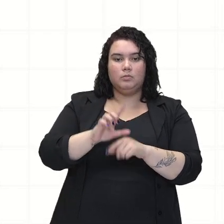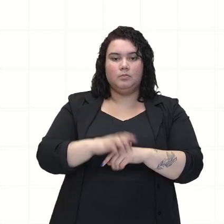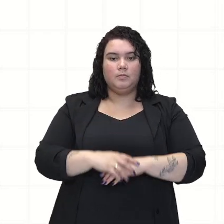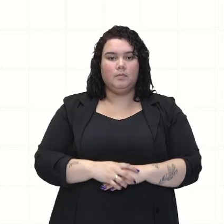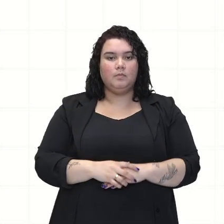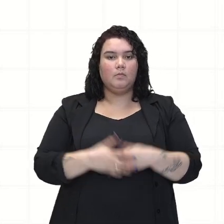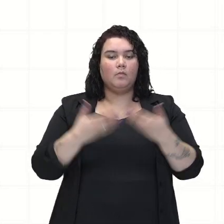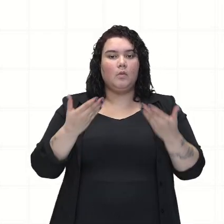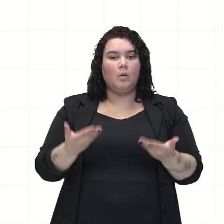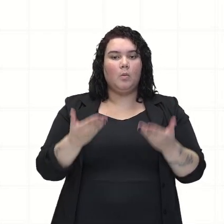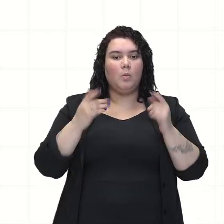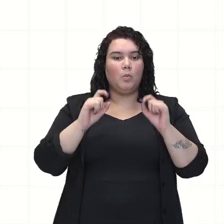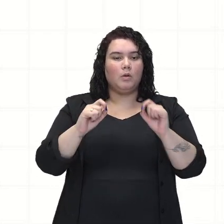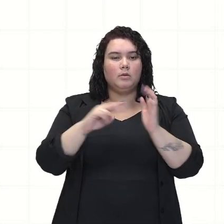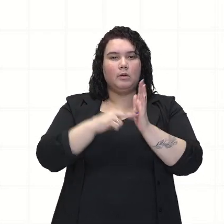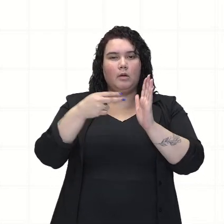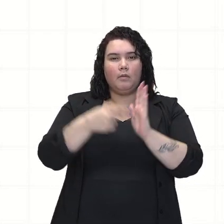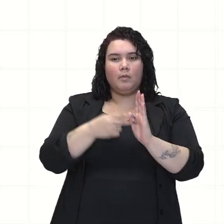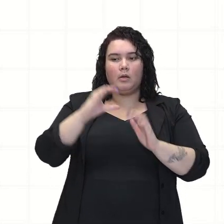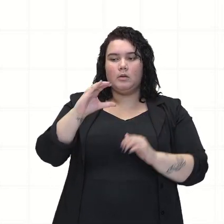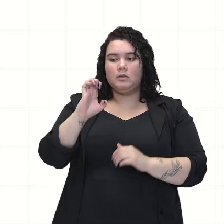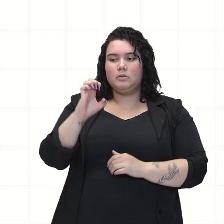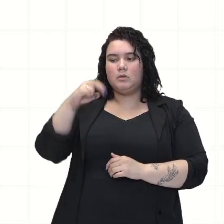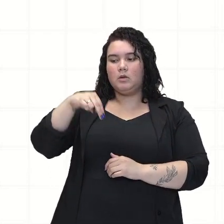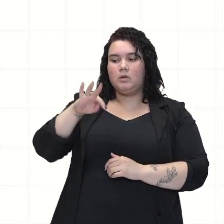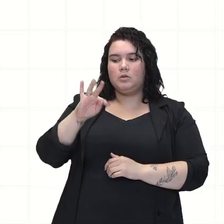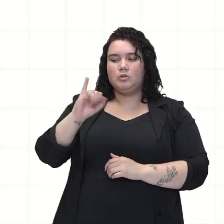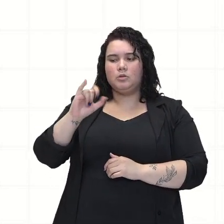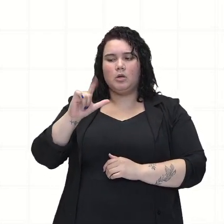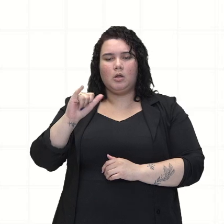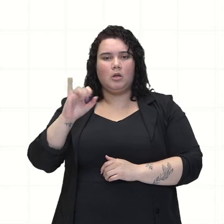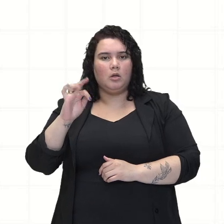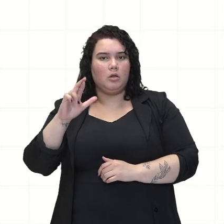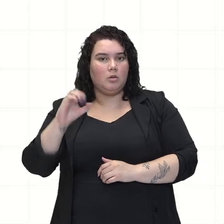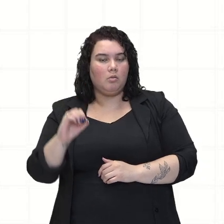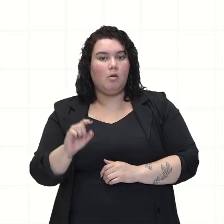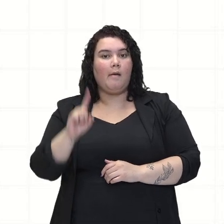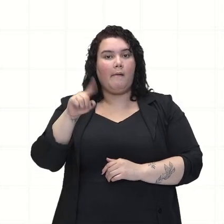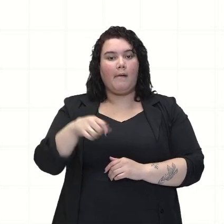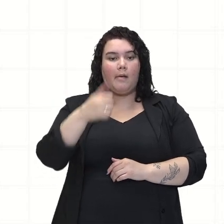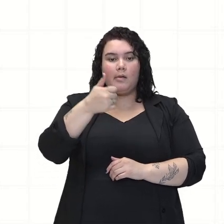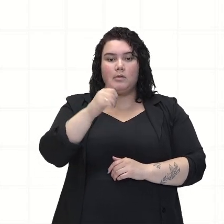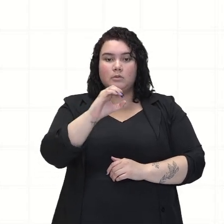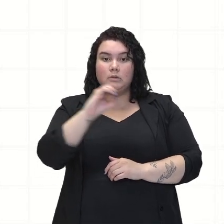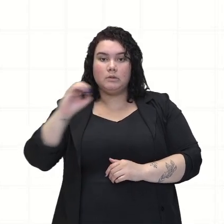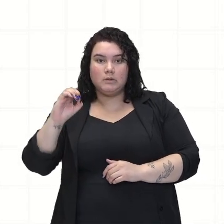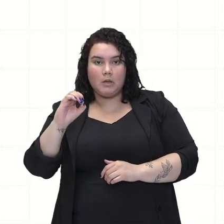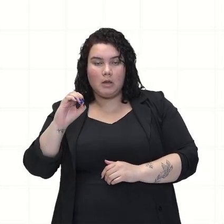o que é o centilitros? É o litro dividido por 100.